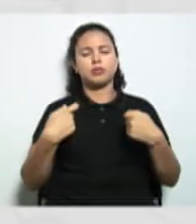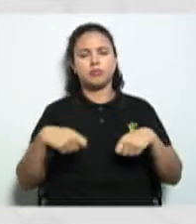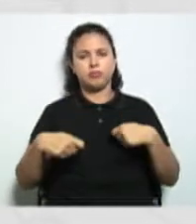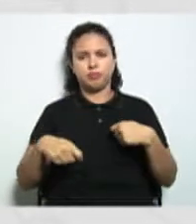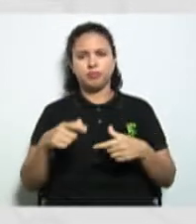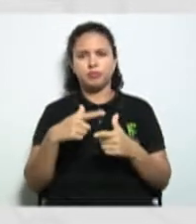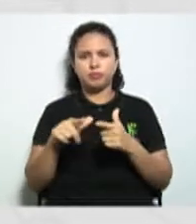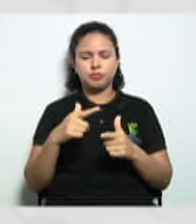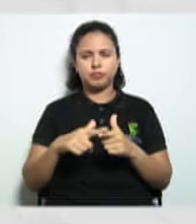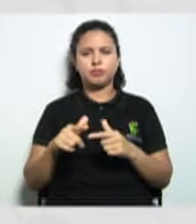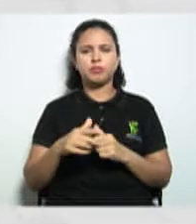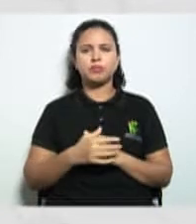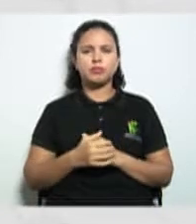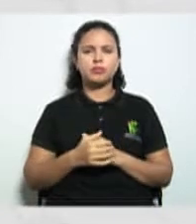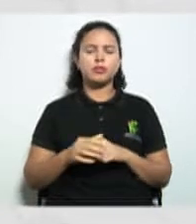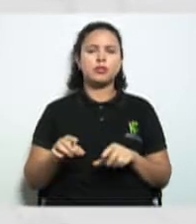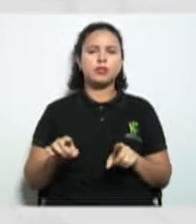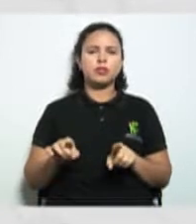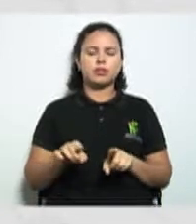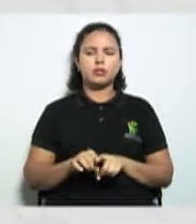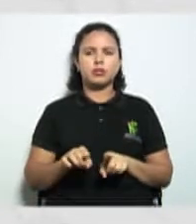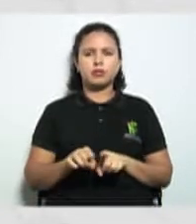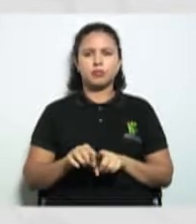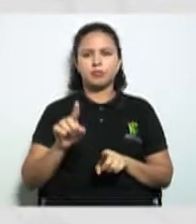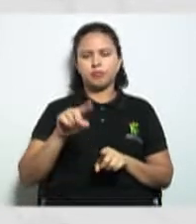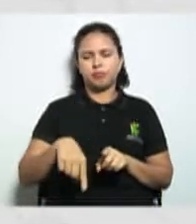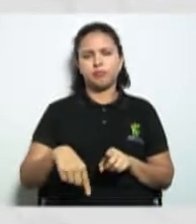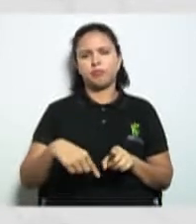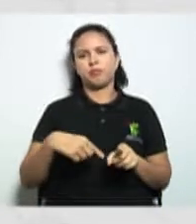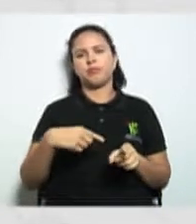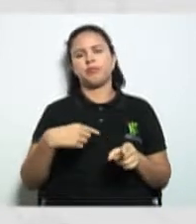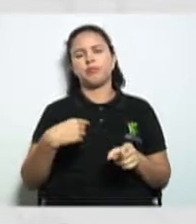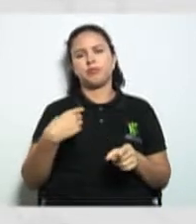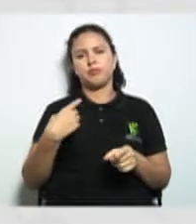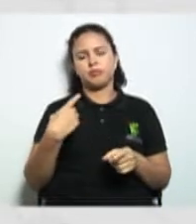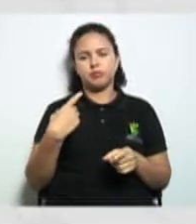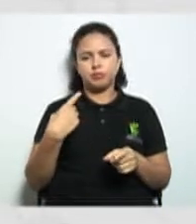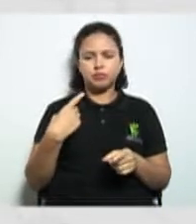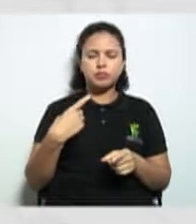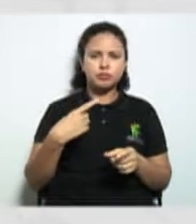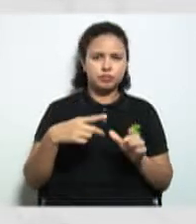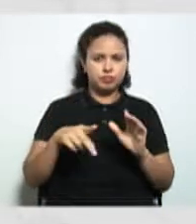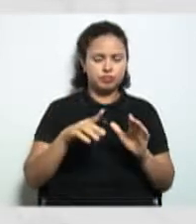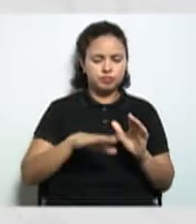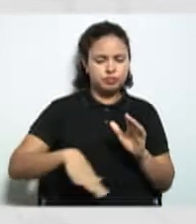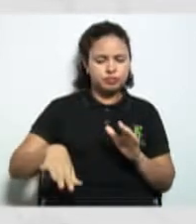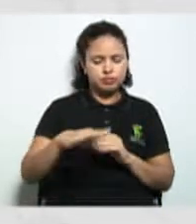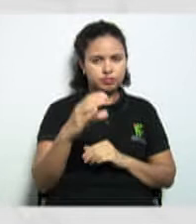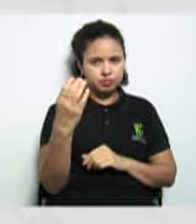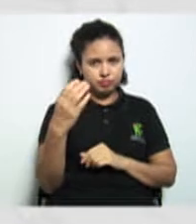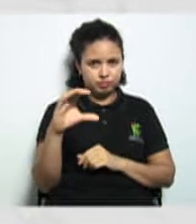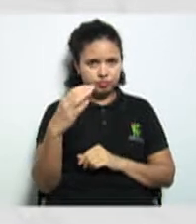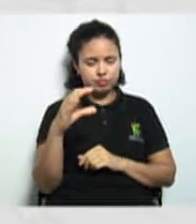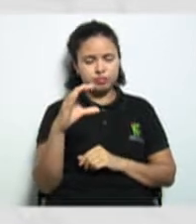Ele é um empreendimento científico, por isso a relevância do